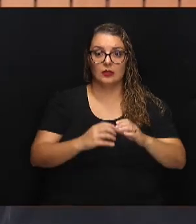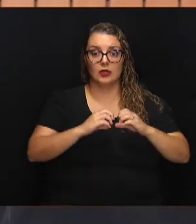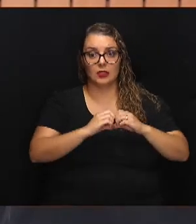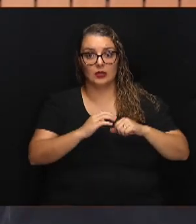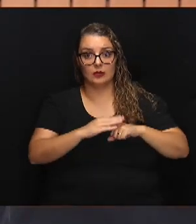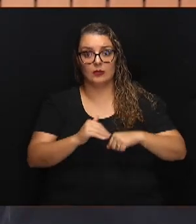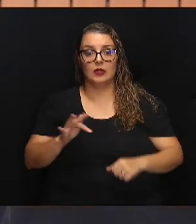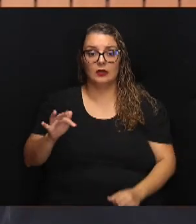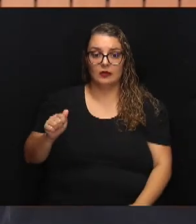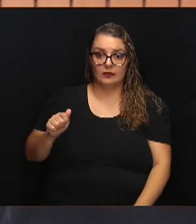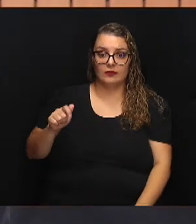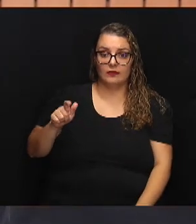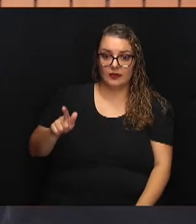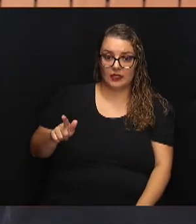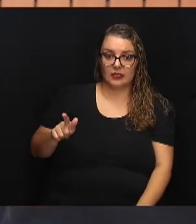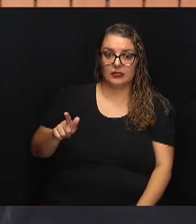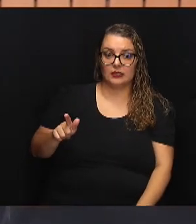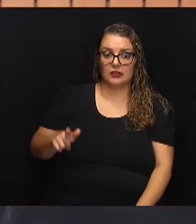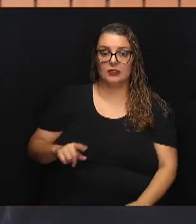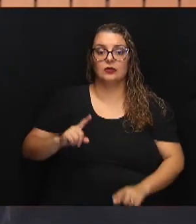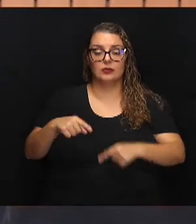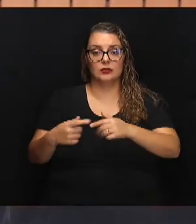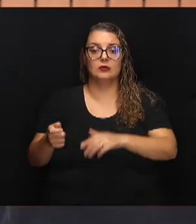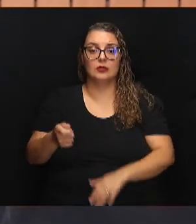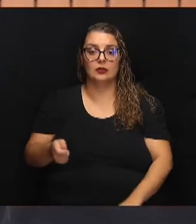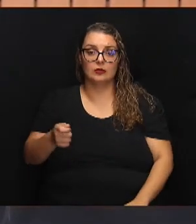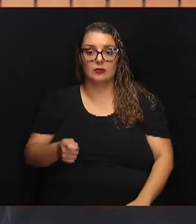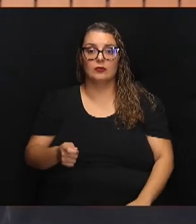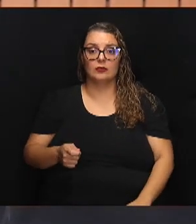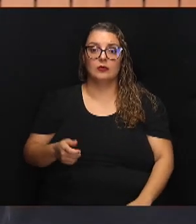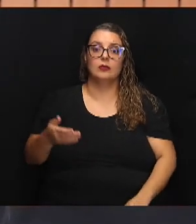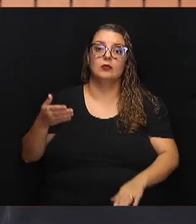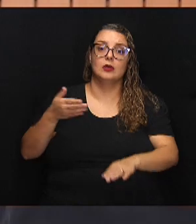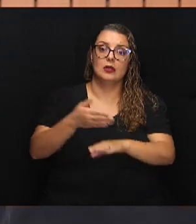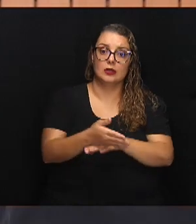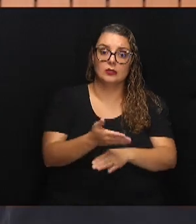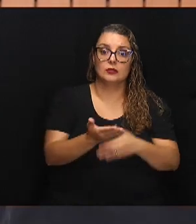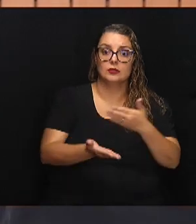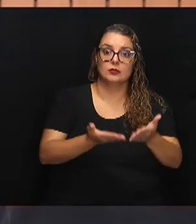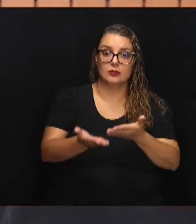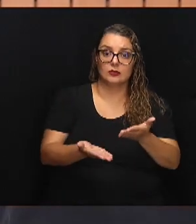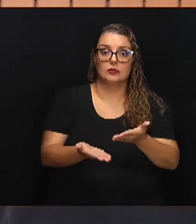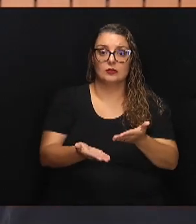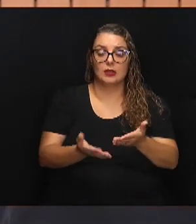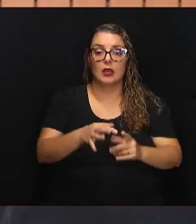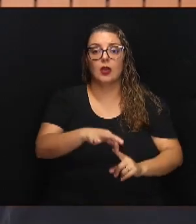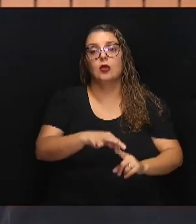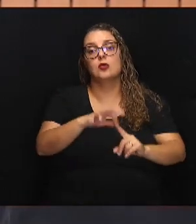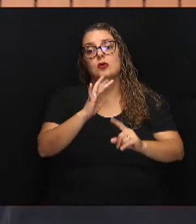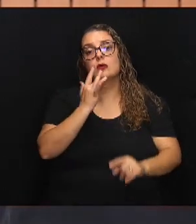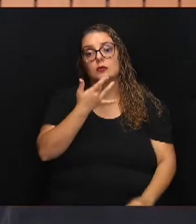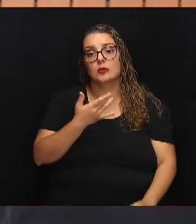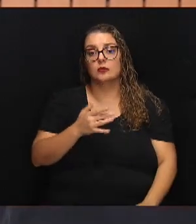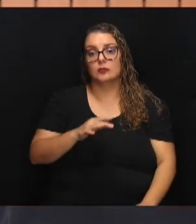AFAG e outras associações defendem que o acesso ao tratamento de alto custo deve ser tratado como uma prioridade na saúde pública. e não